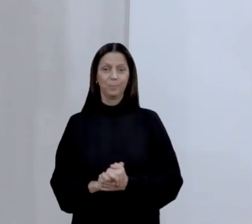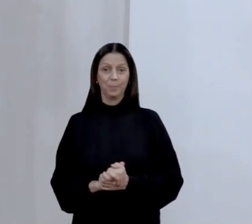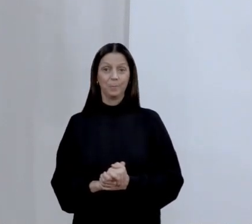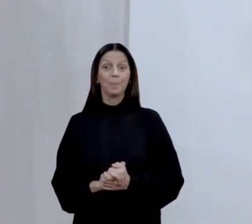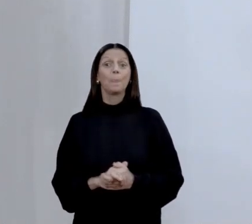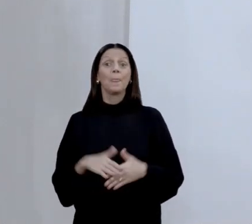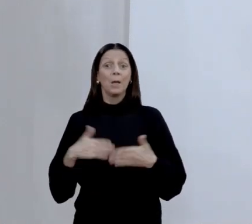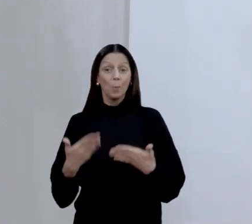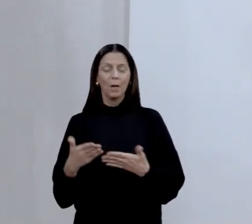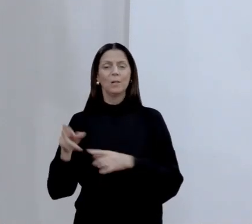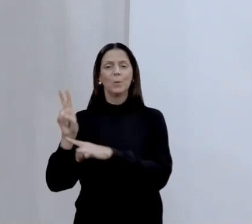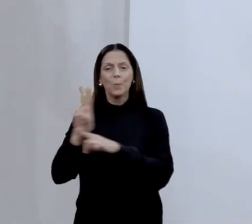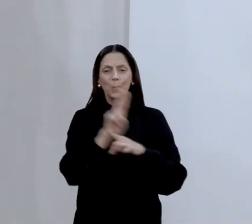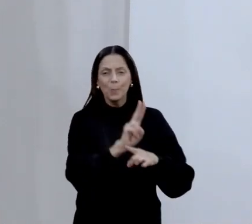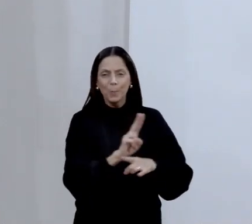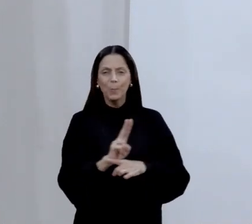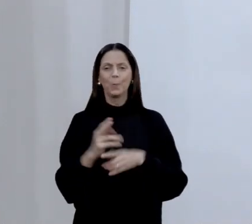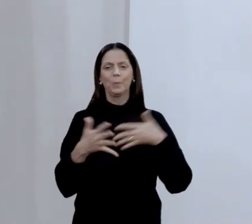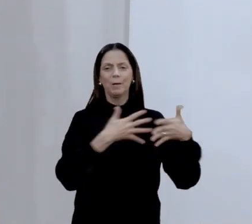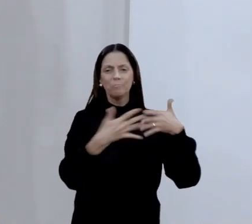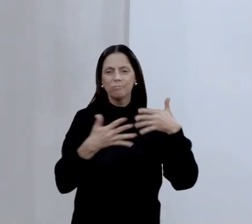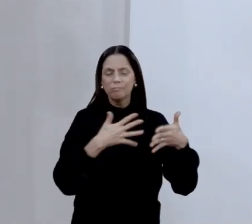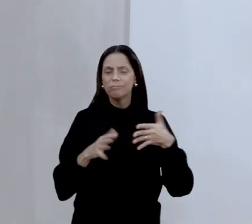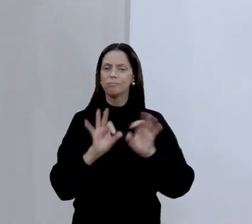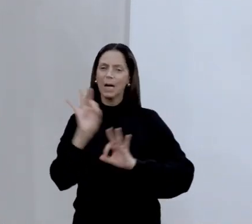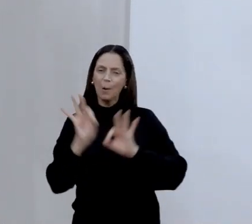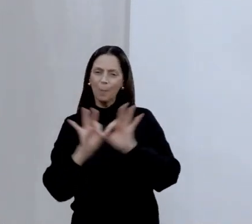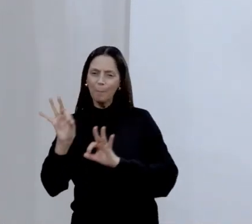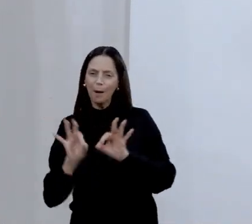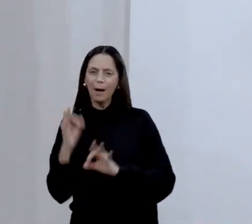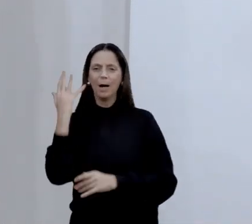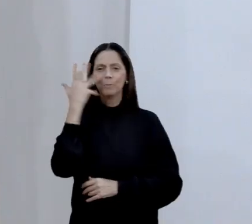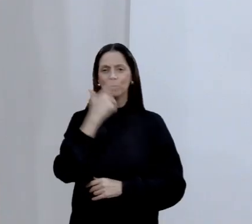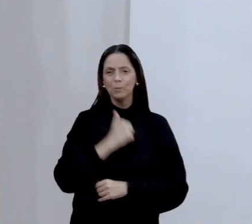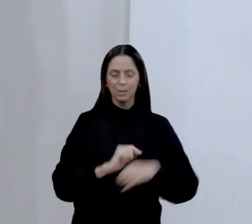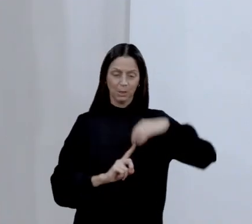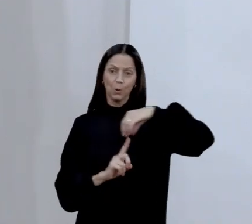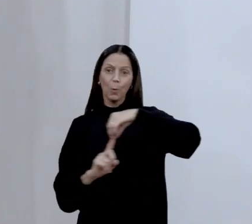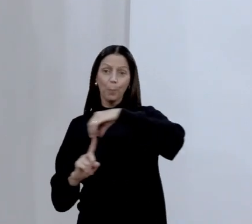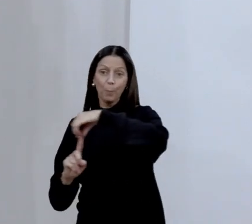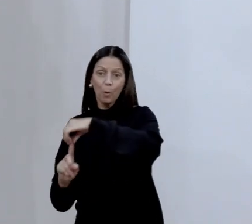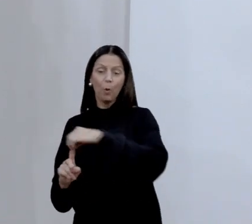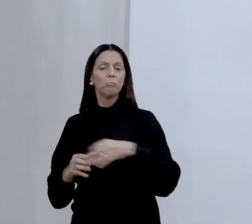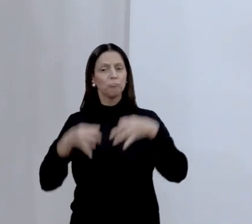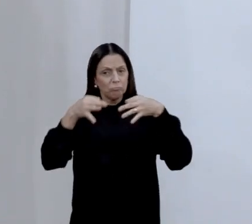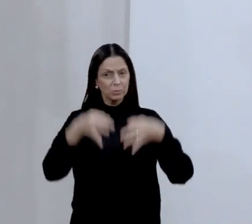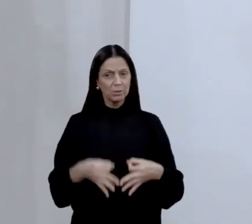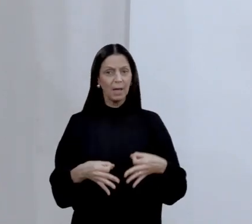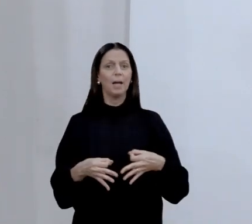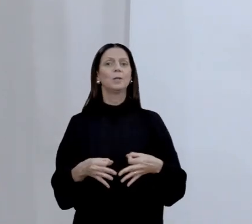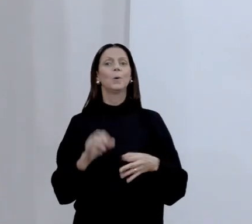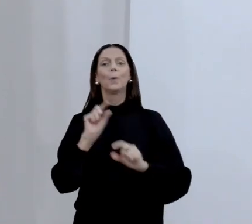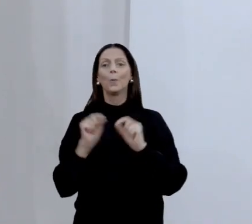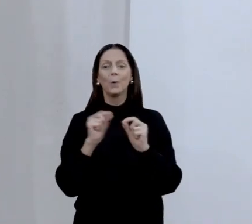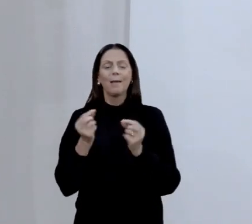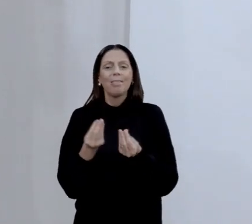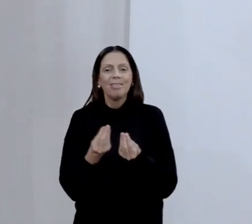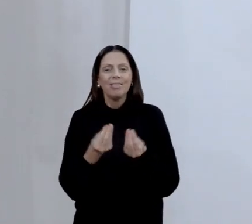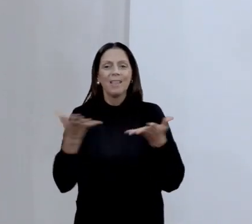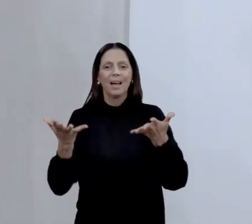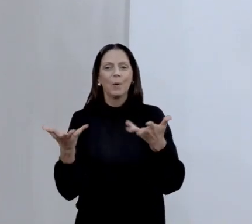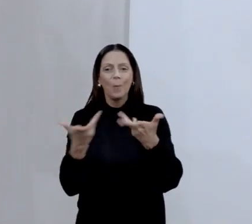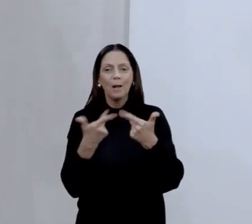a zeladoria e a ordem dos terminais urbanos, dos abrigos de ônibus em dia, você está deixando qualidade de vida